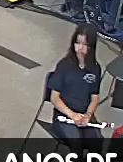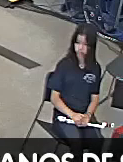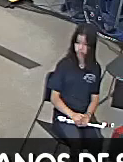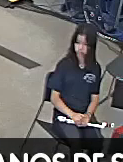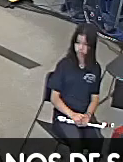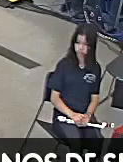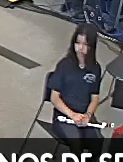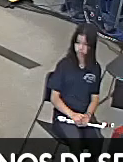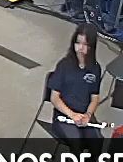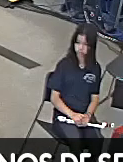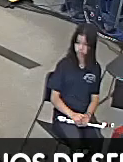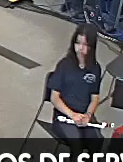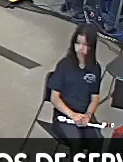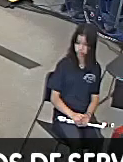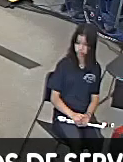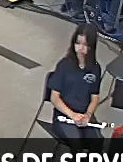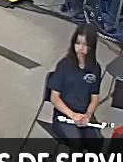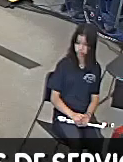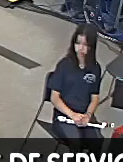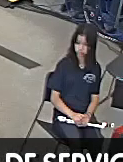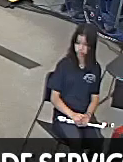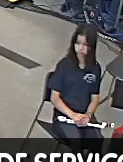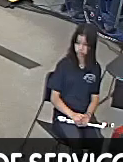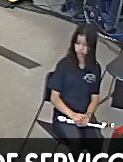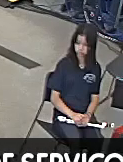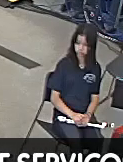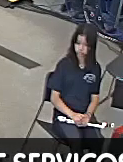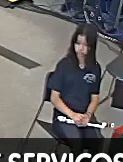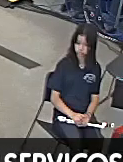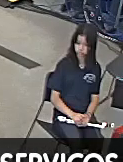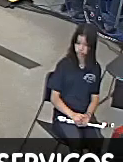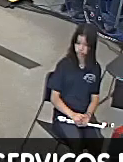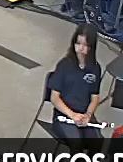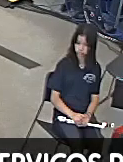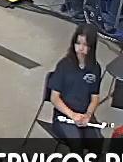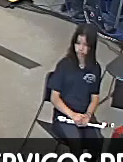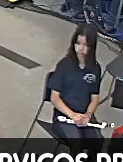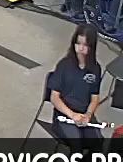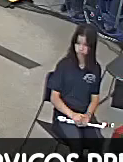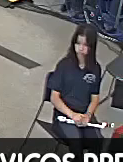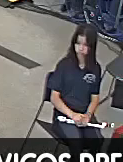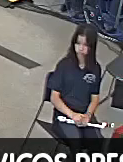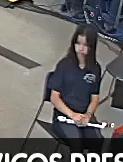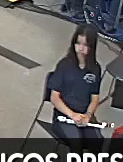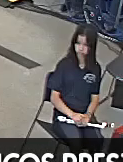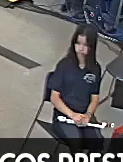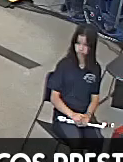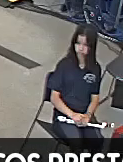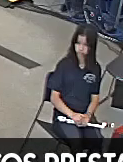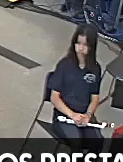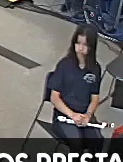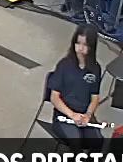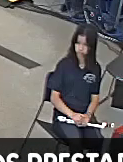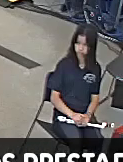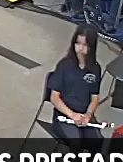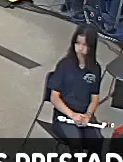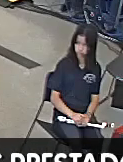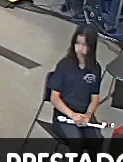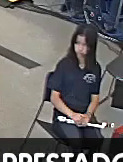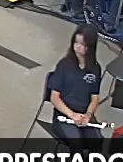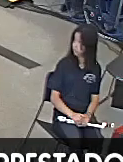religiosas, missionárias, nesse serviço de evangelização e de transformação da